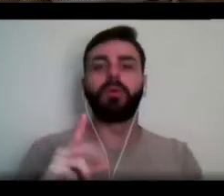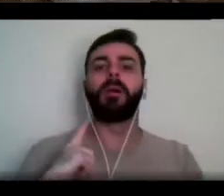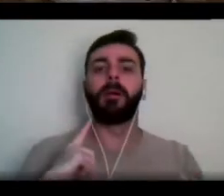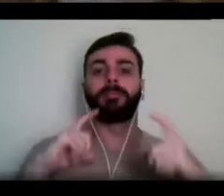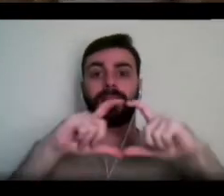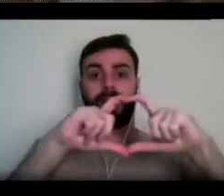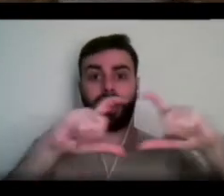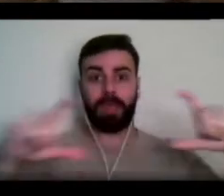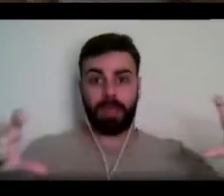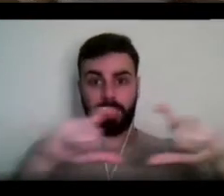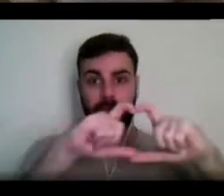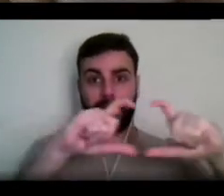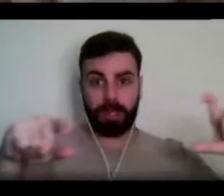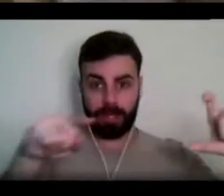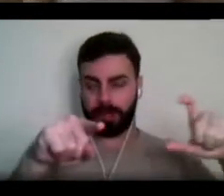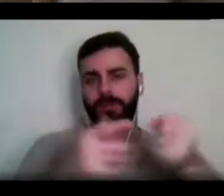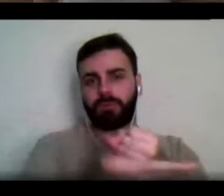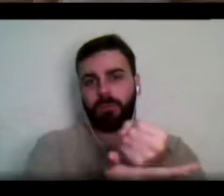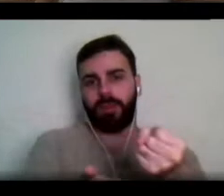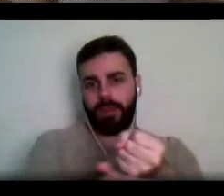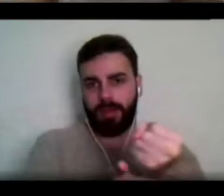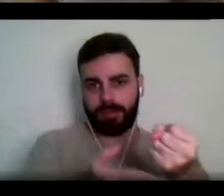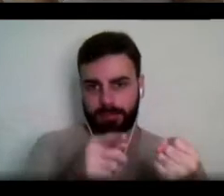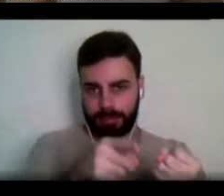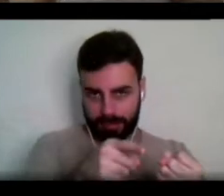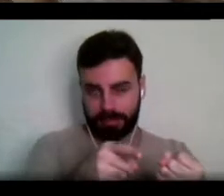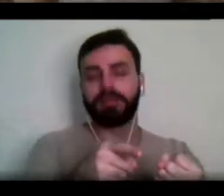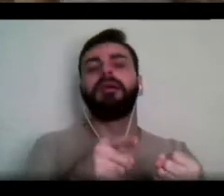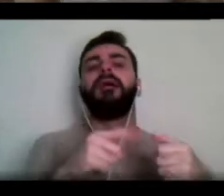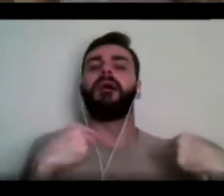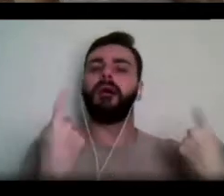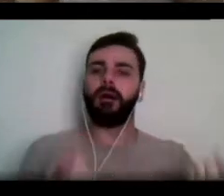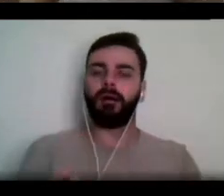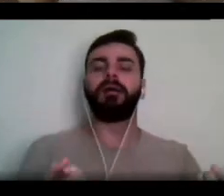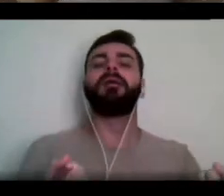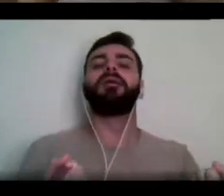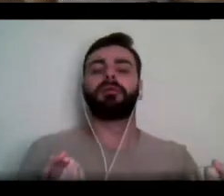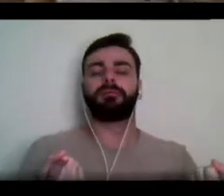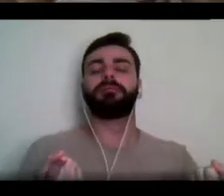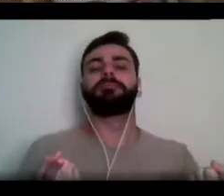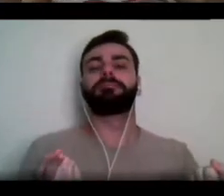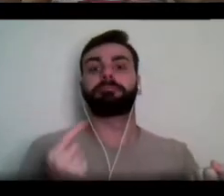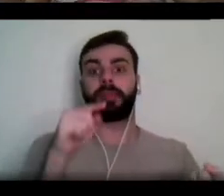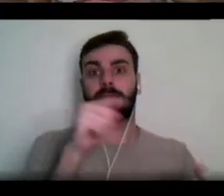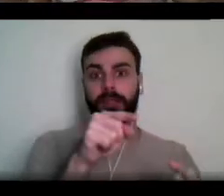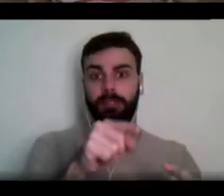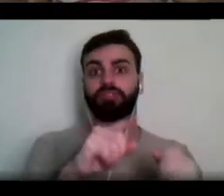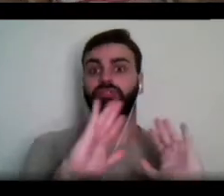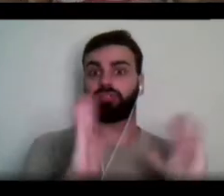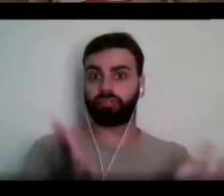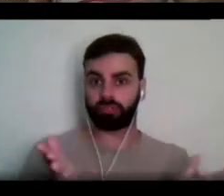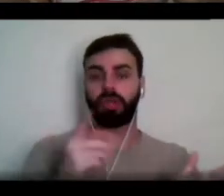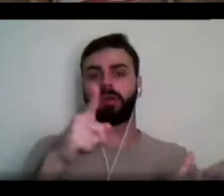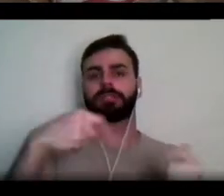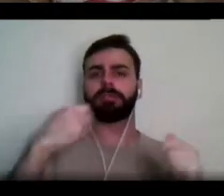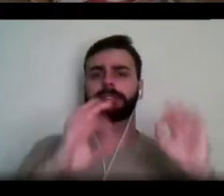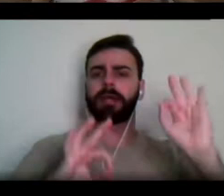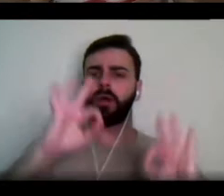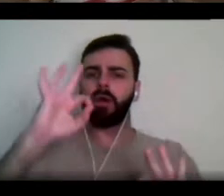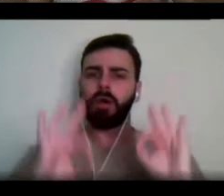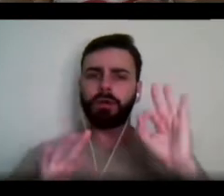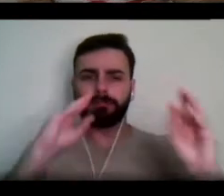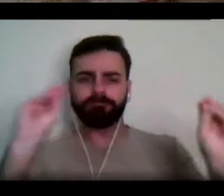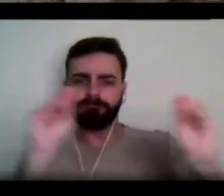da equação inicial, que é a equação básica, e a partir dali, certo? Você vai ter